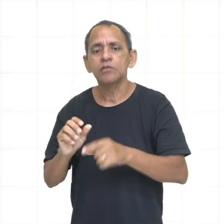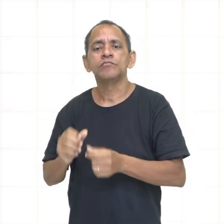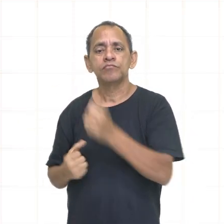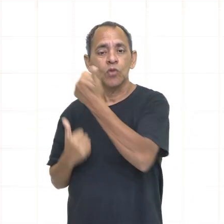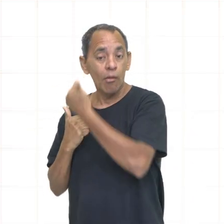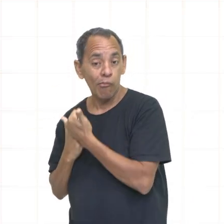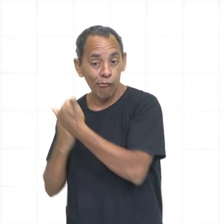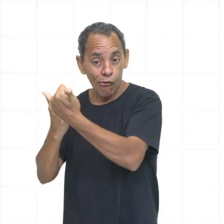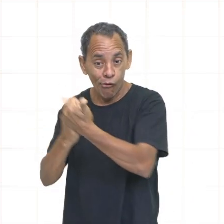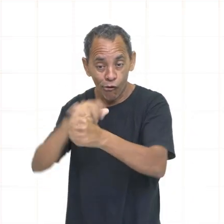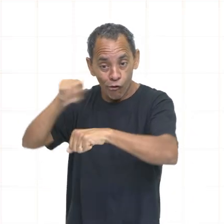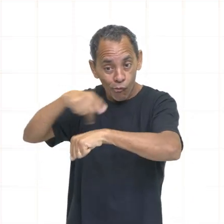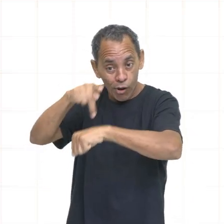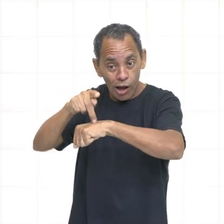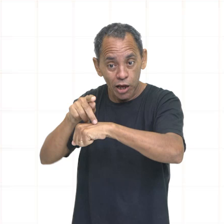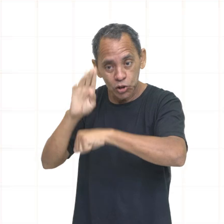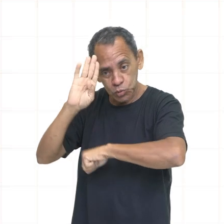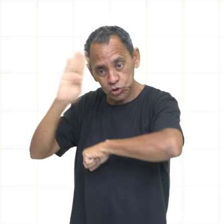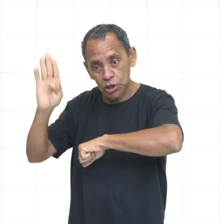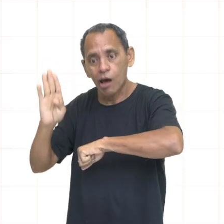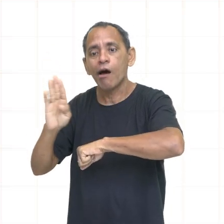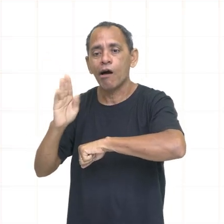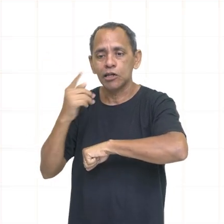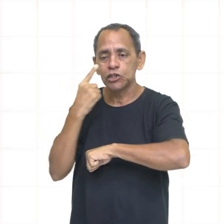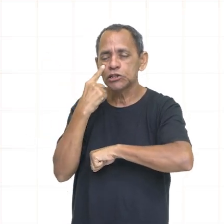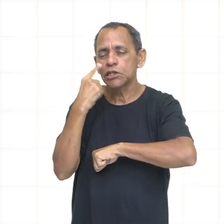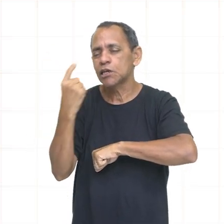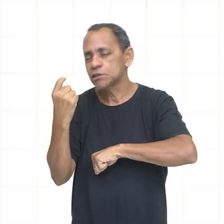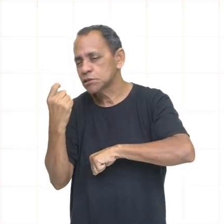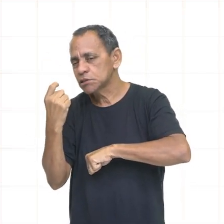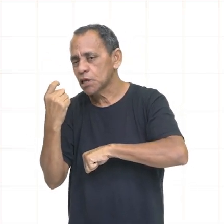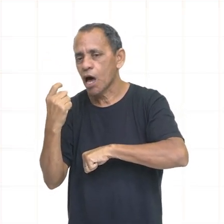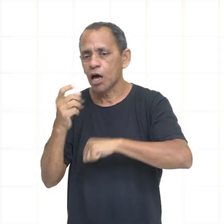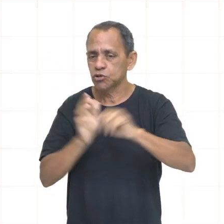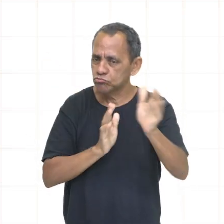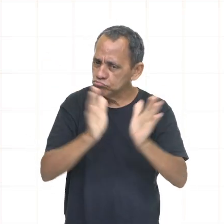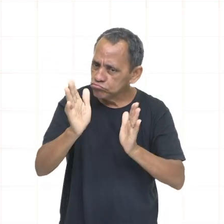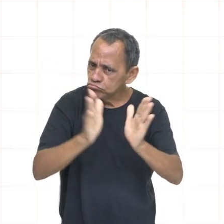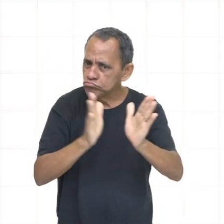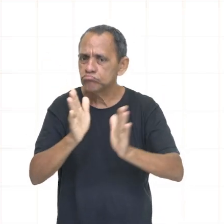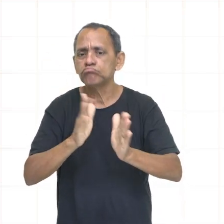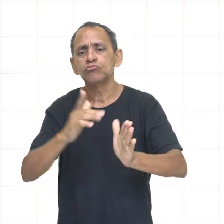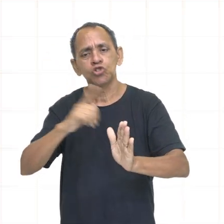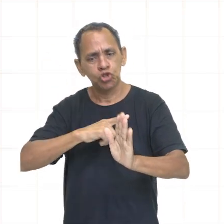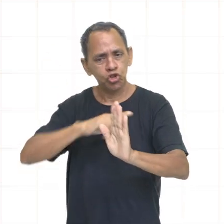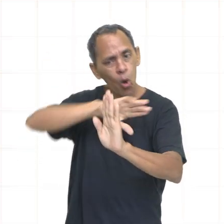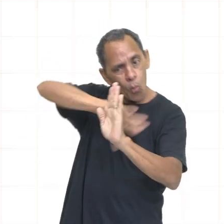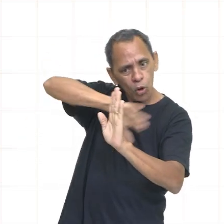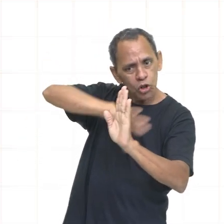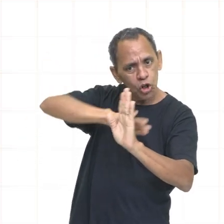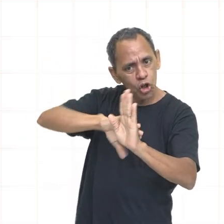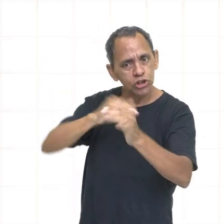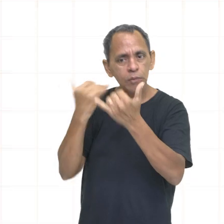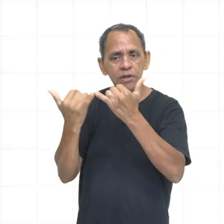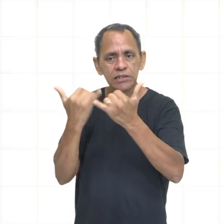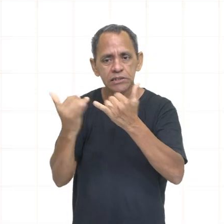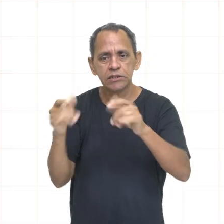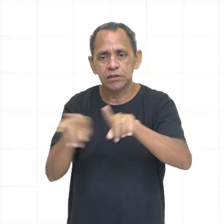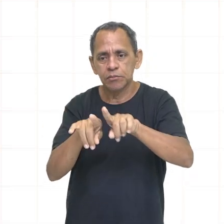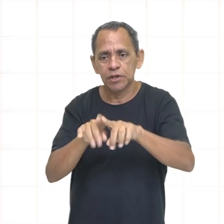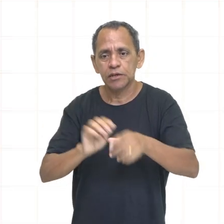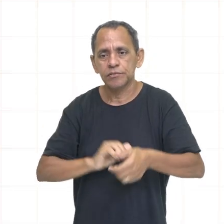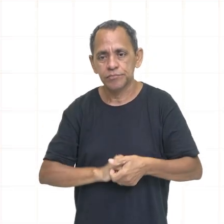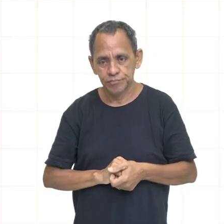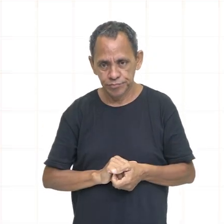por países de interesses mútuos, ou seja, aqueles países que tinham uma ideologia semelhante. Surgiram então duas alianças,